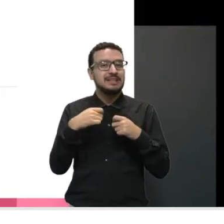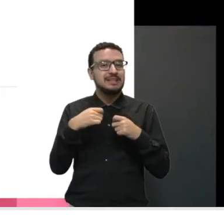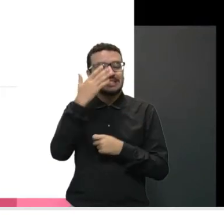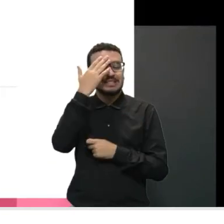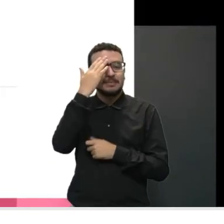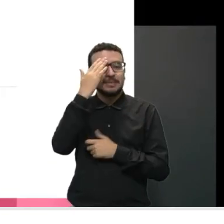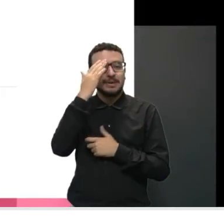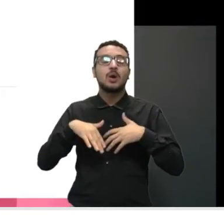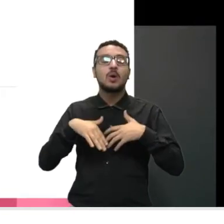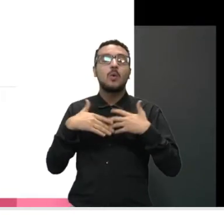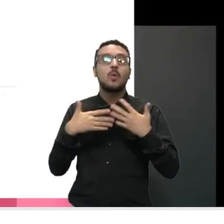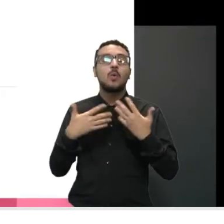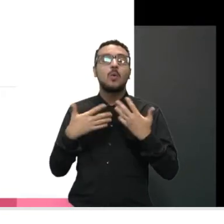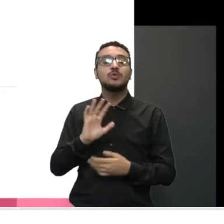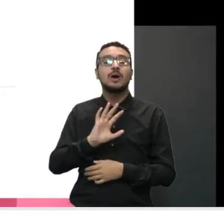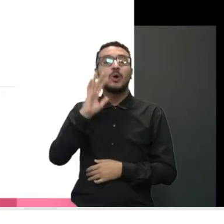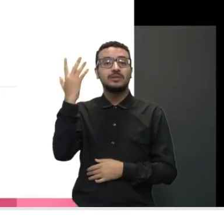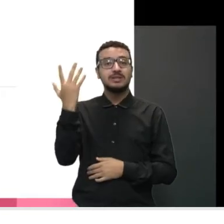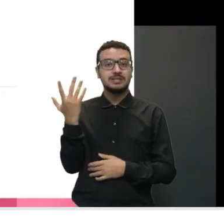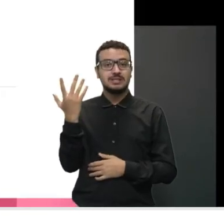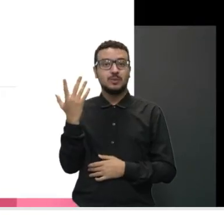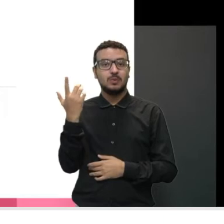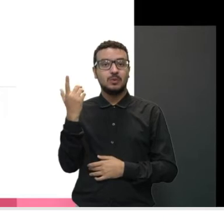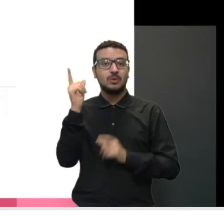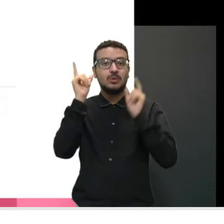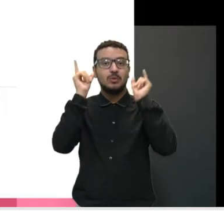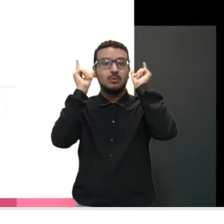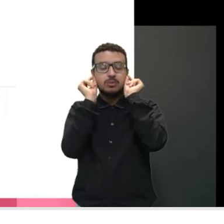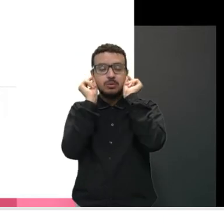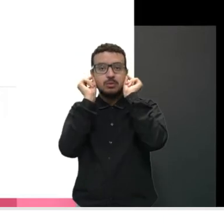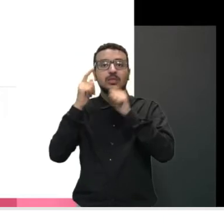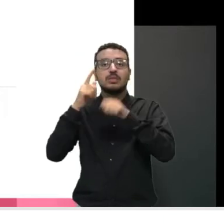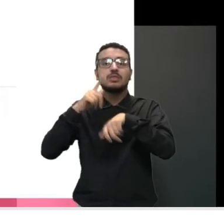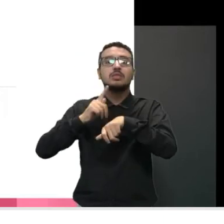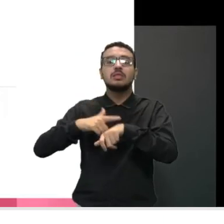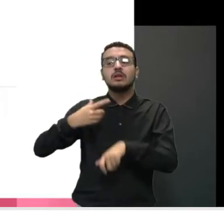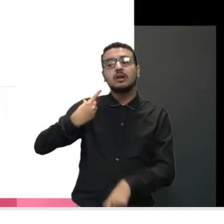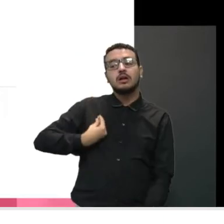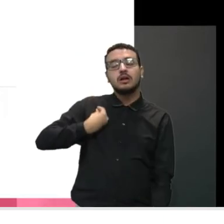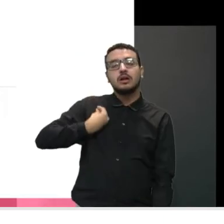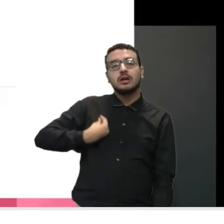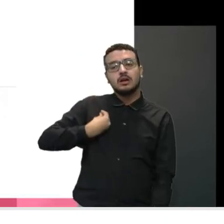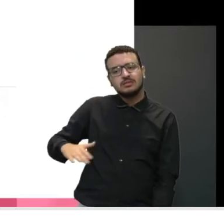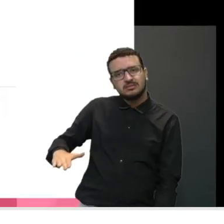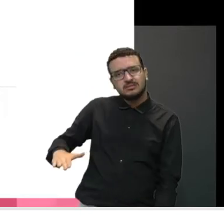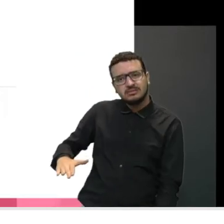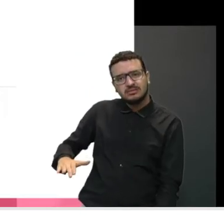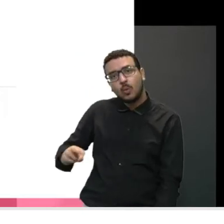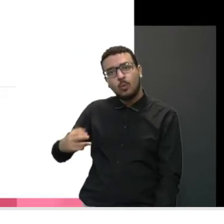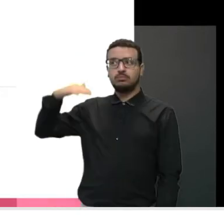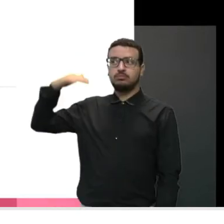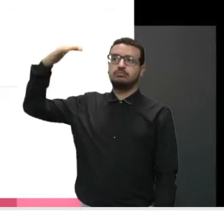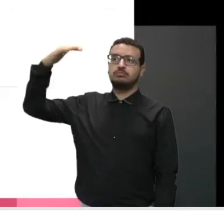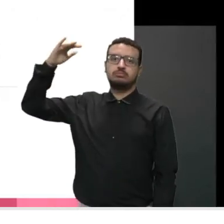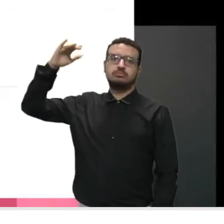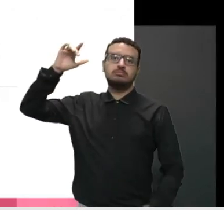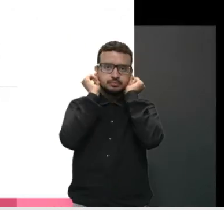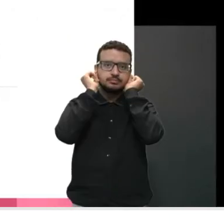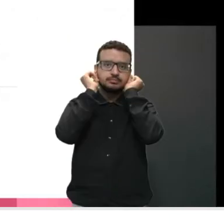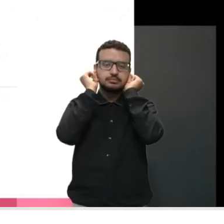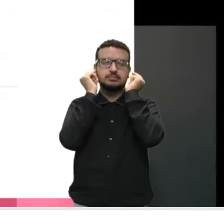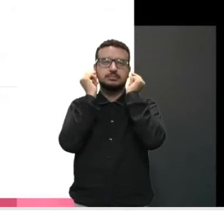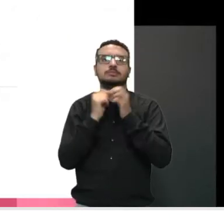vai influenciar bastante o seu desenvolvimento linguístico. Então, nós chamamos de momento de aquisição. O